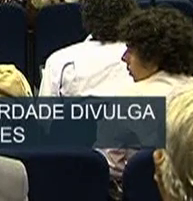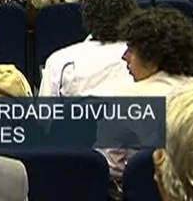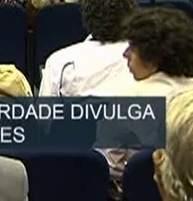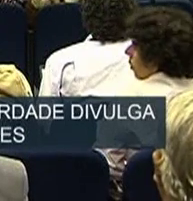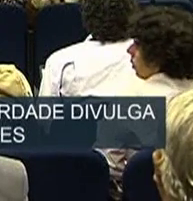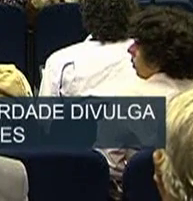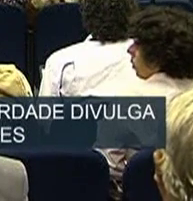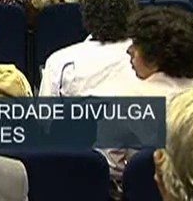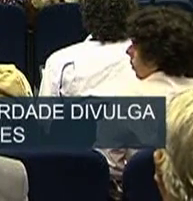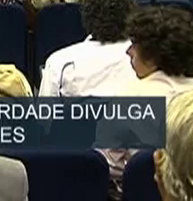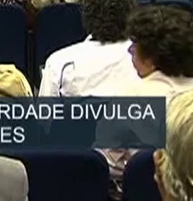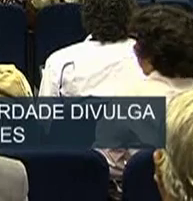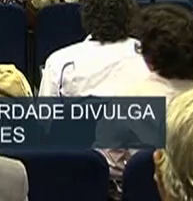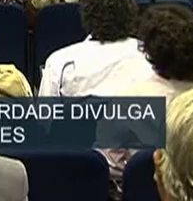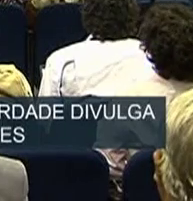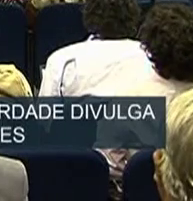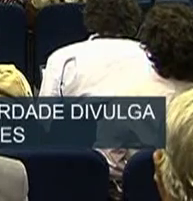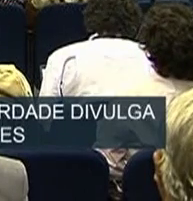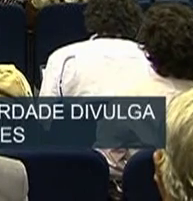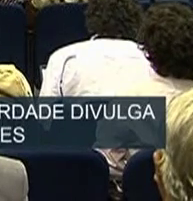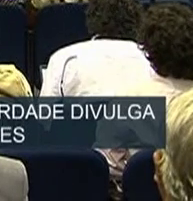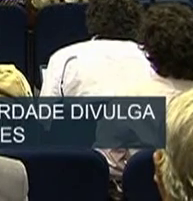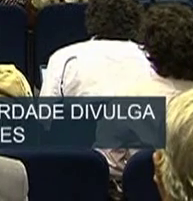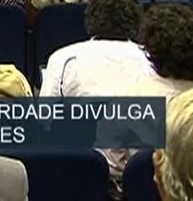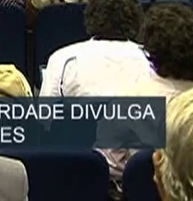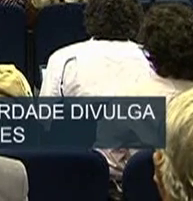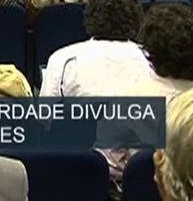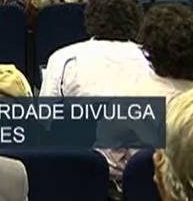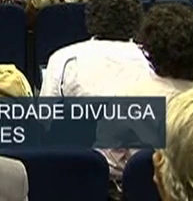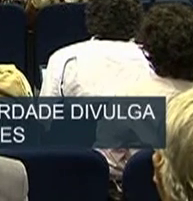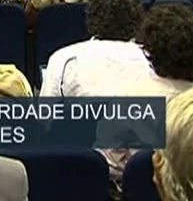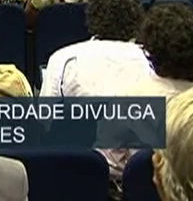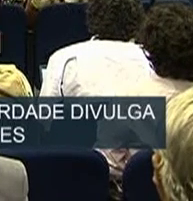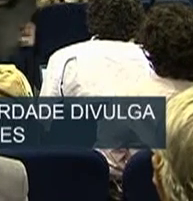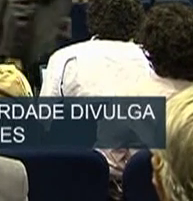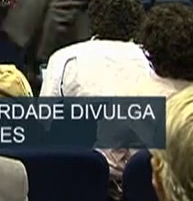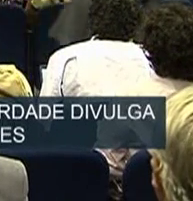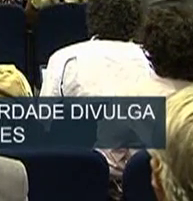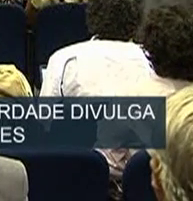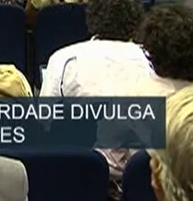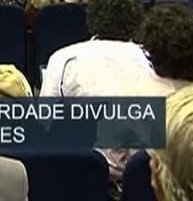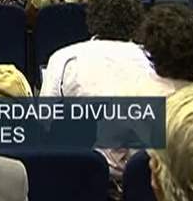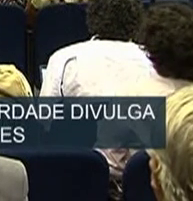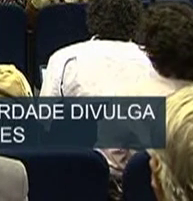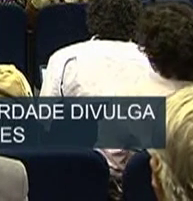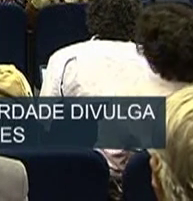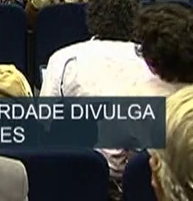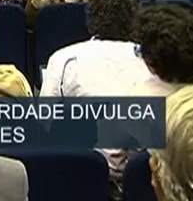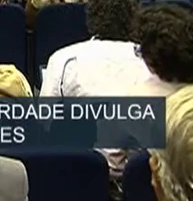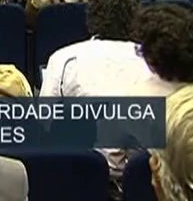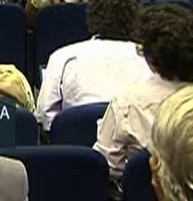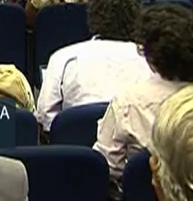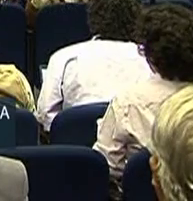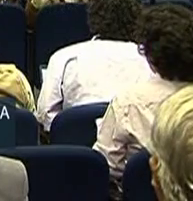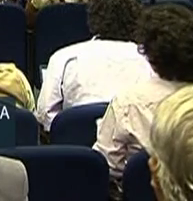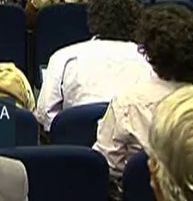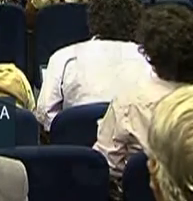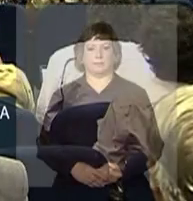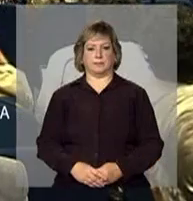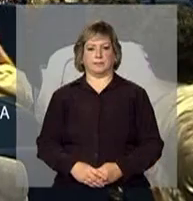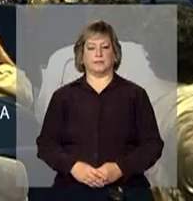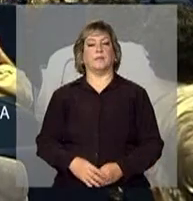banheira. Eu tenho um da Paula. Obrigada, Paula. Oi. Bom dia, bom dia.